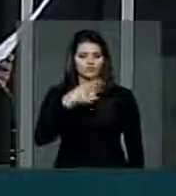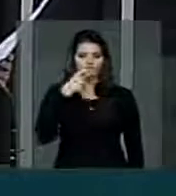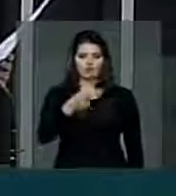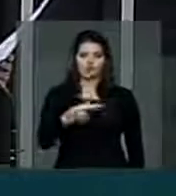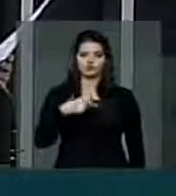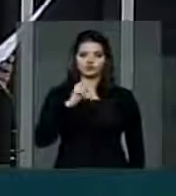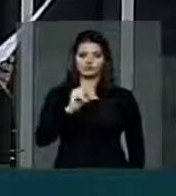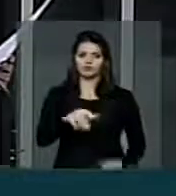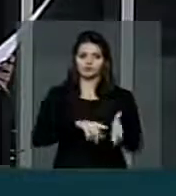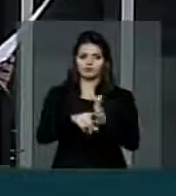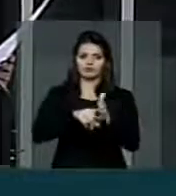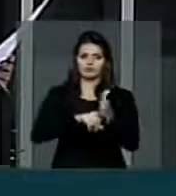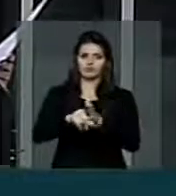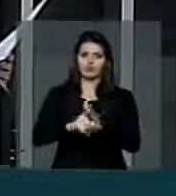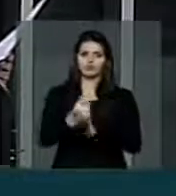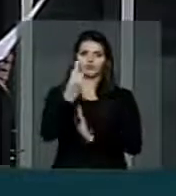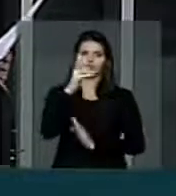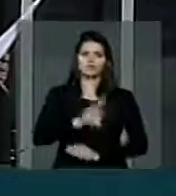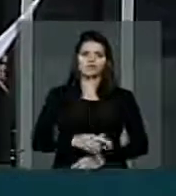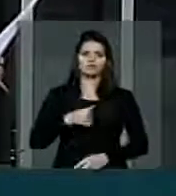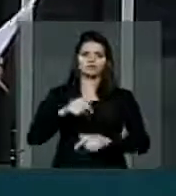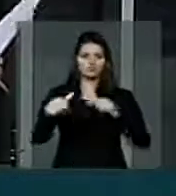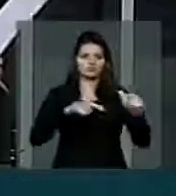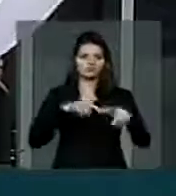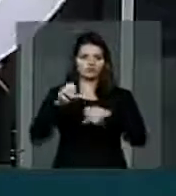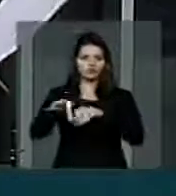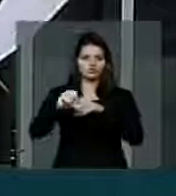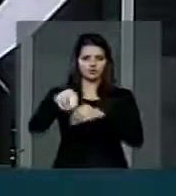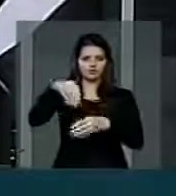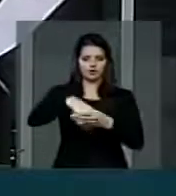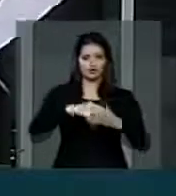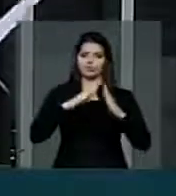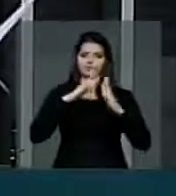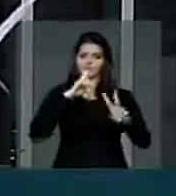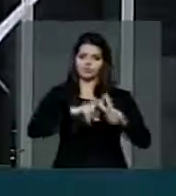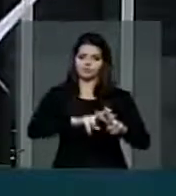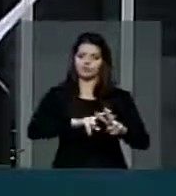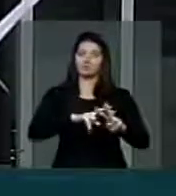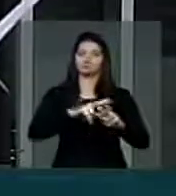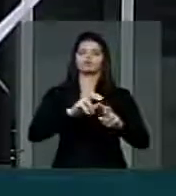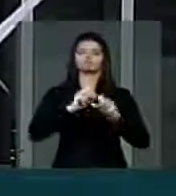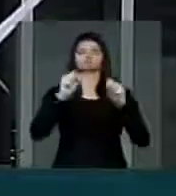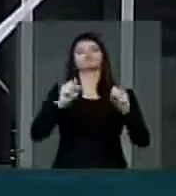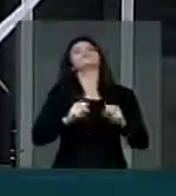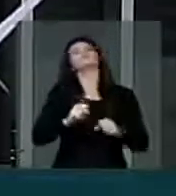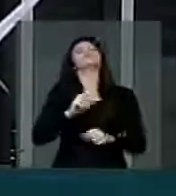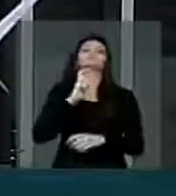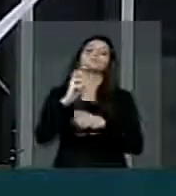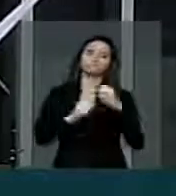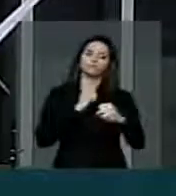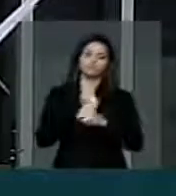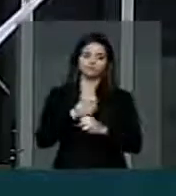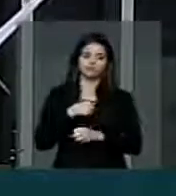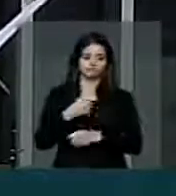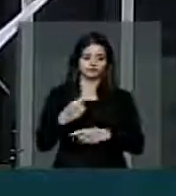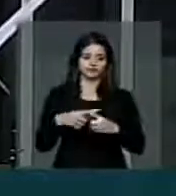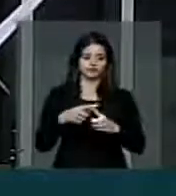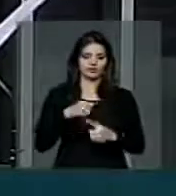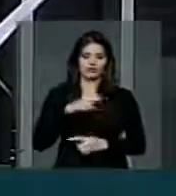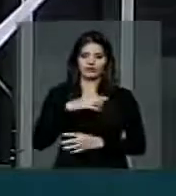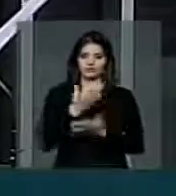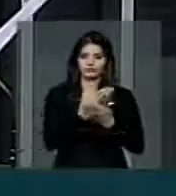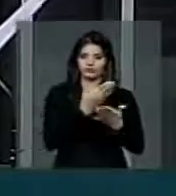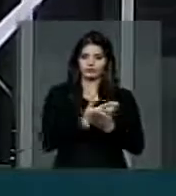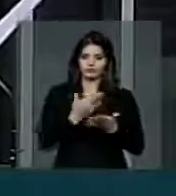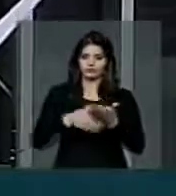um levantamento inédito sobre a atividade educacional no sistema penitenciário brasileiro nos últimos 5 anos, segundo esse